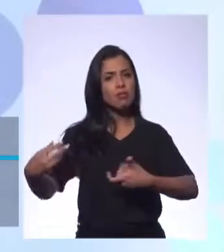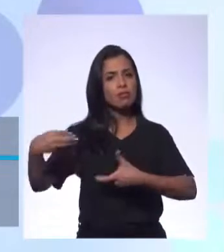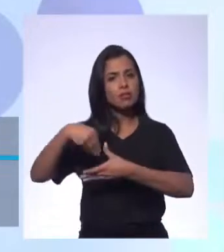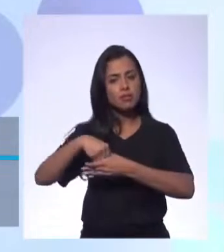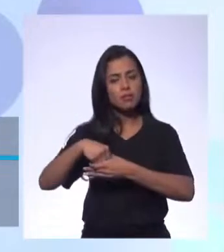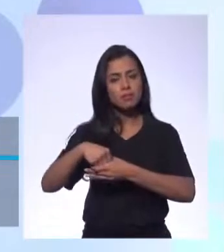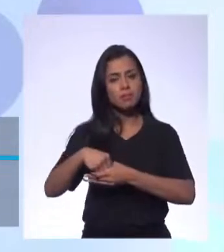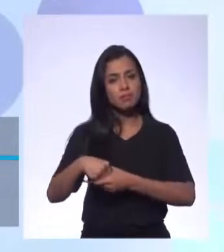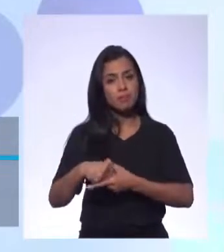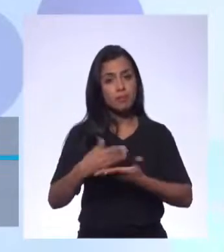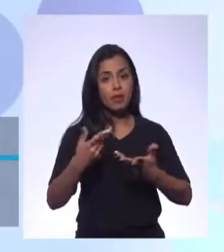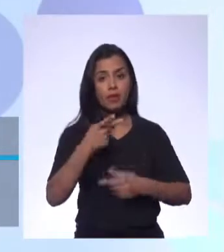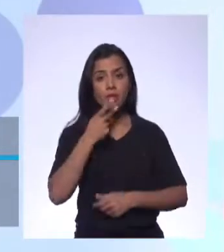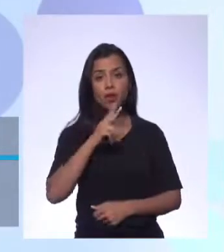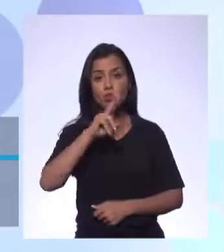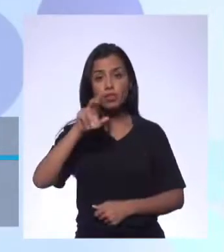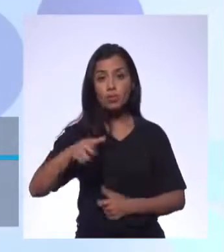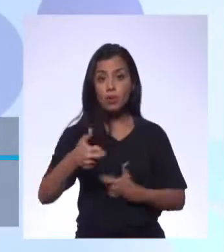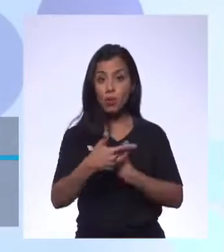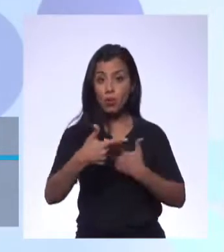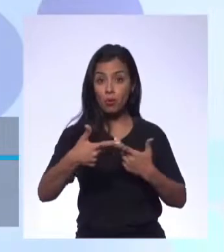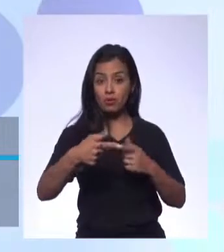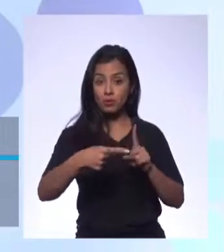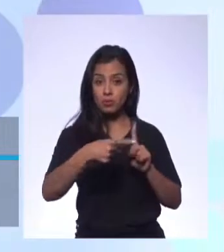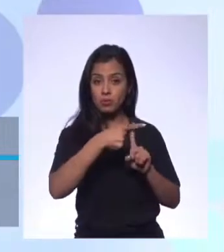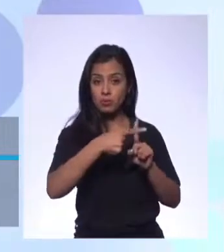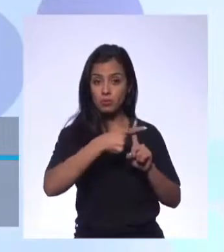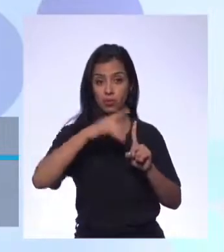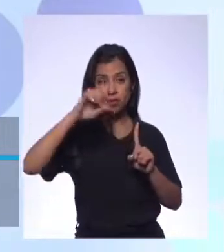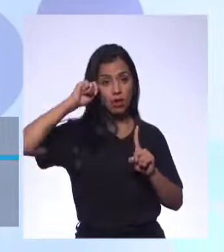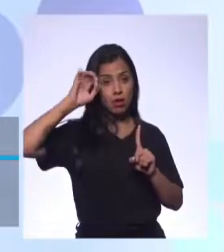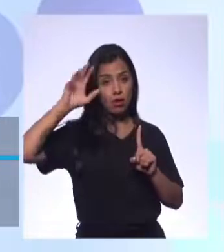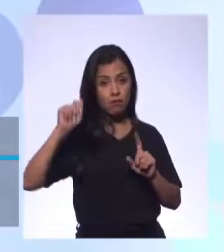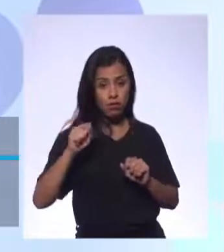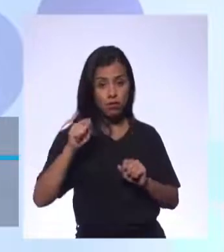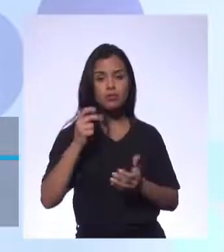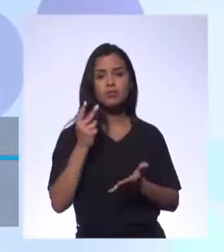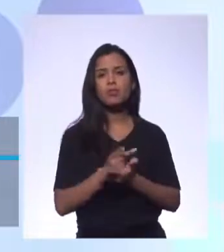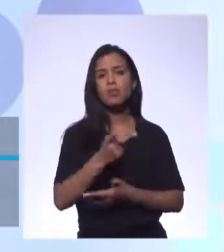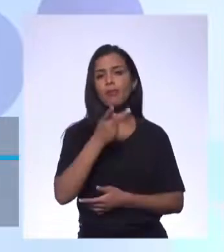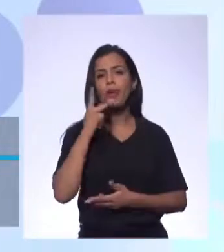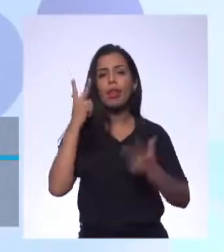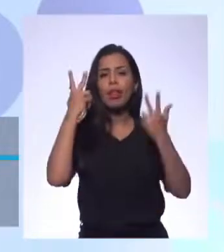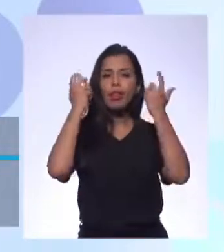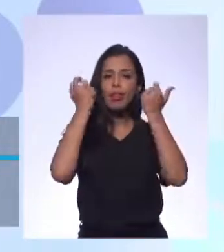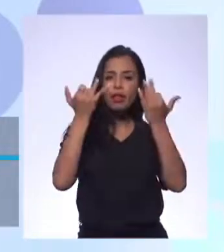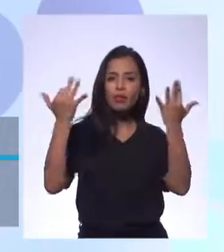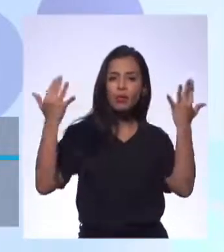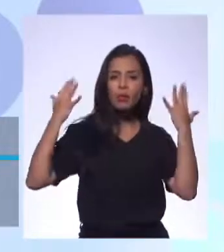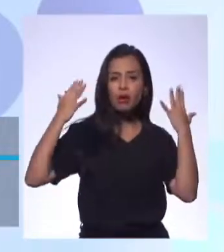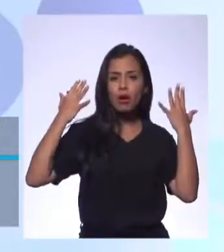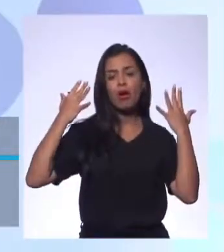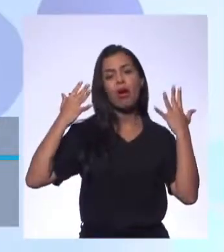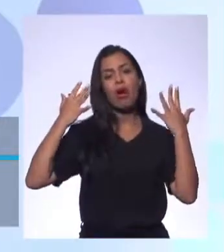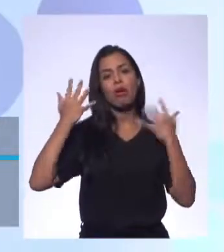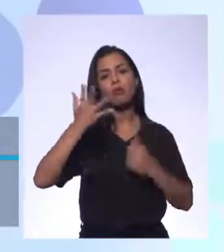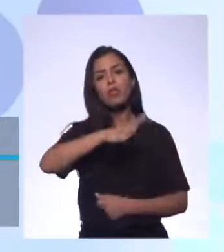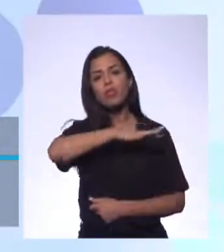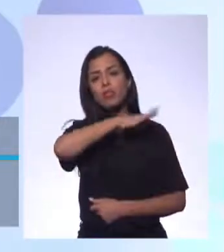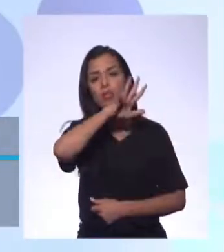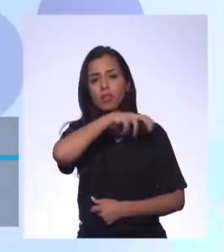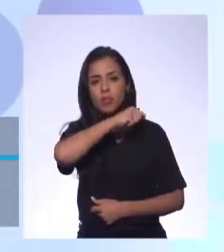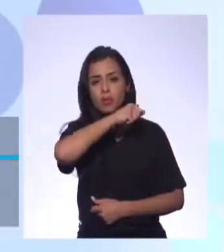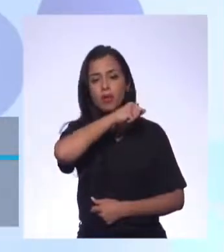quando vai se falar de aspectos positivos do continente africano, sempre se fala da natureza, das savanas, dos